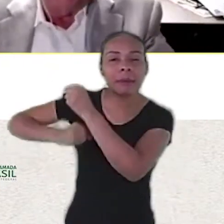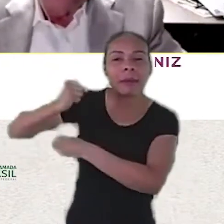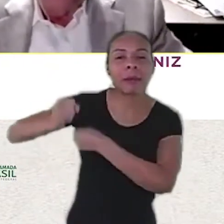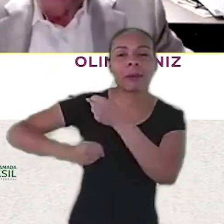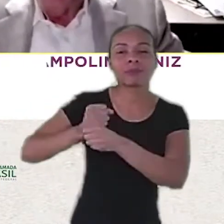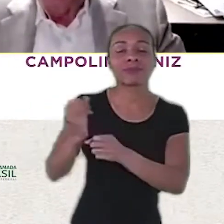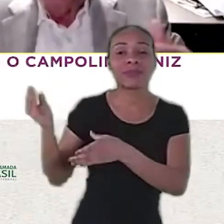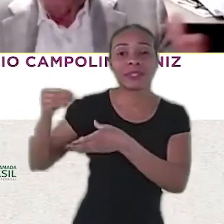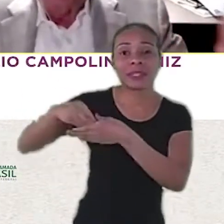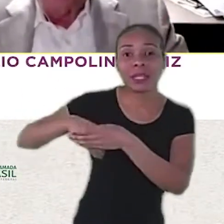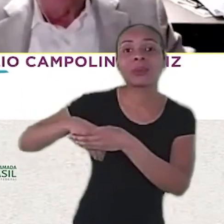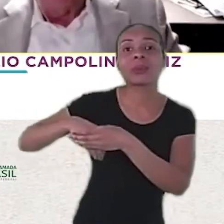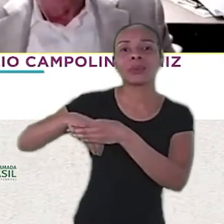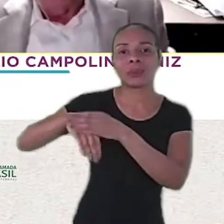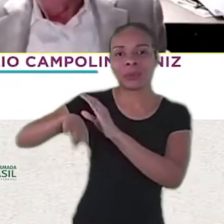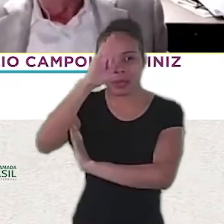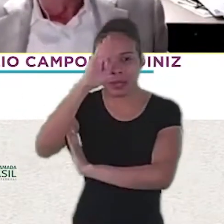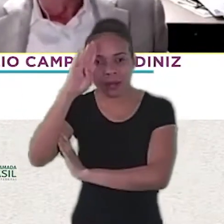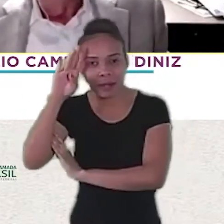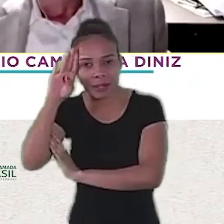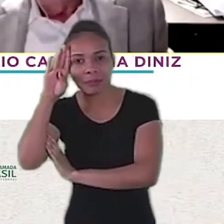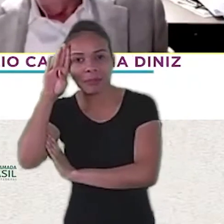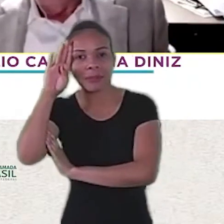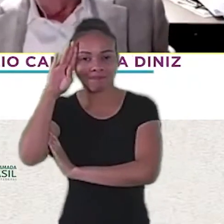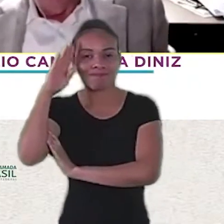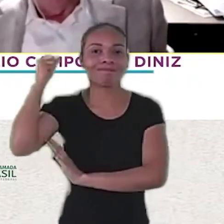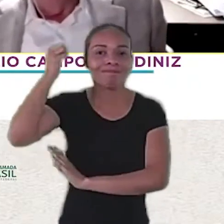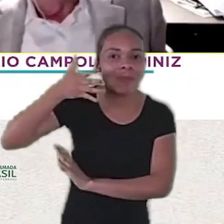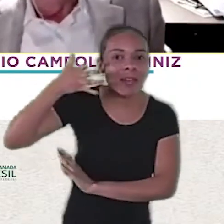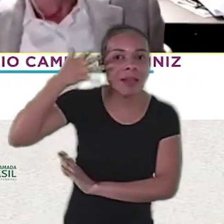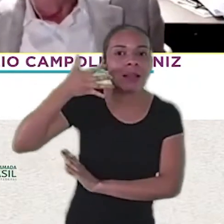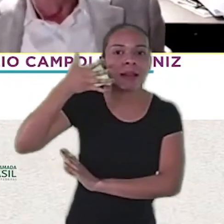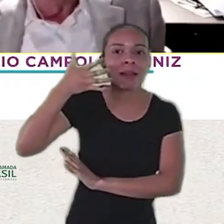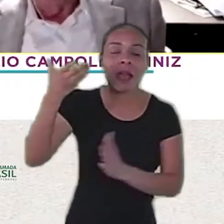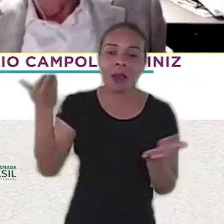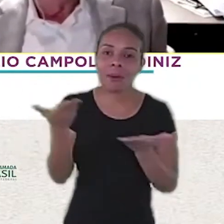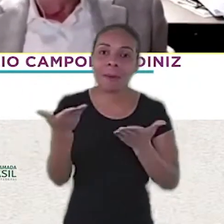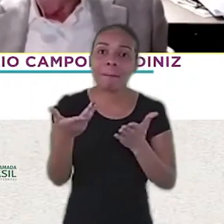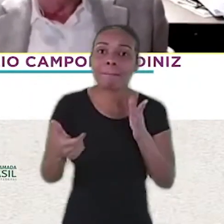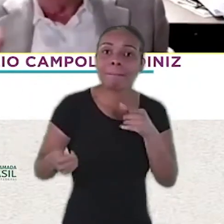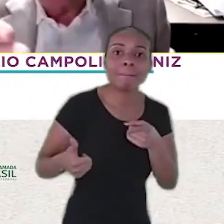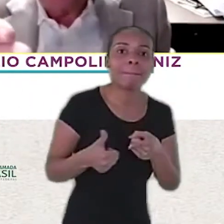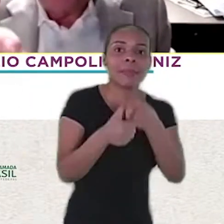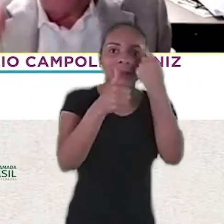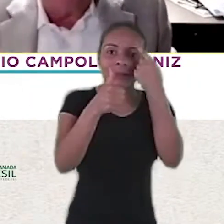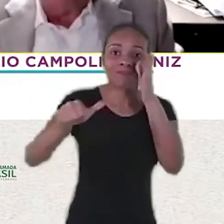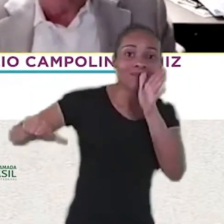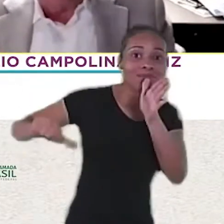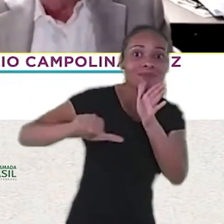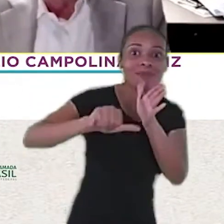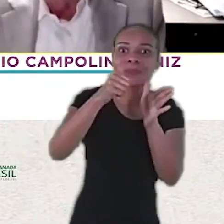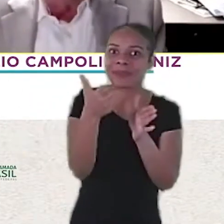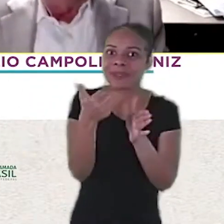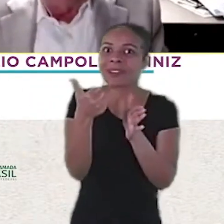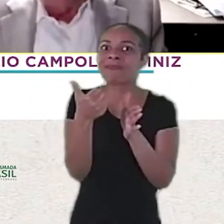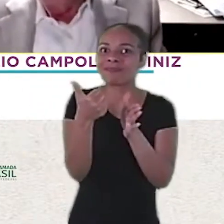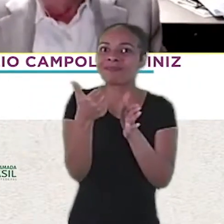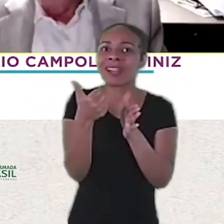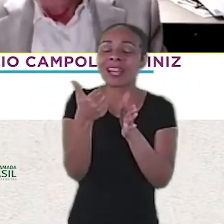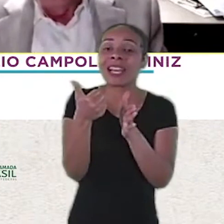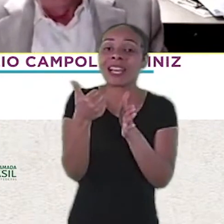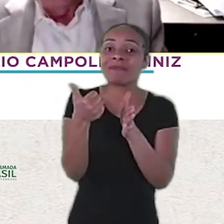muito específicos. É a primeira vez que eu tenho um debate aberto assim para um público e acompanhando